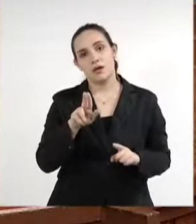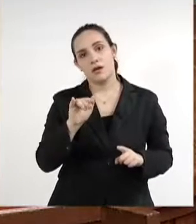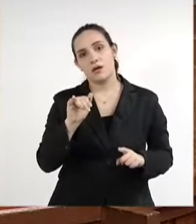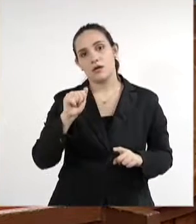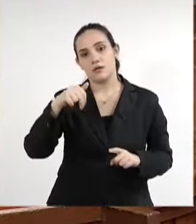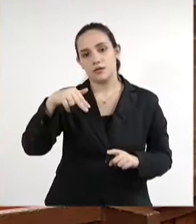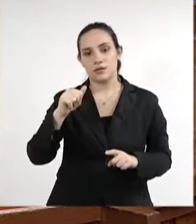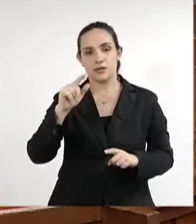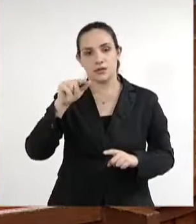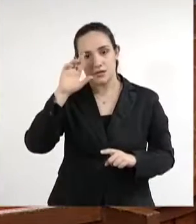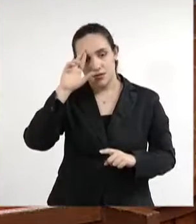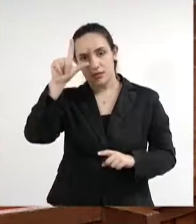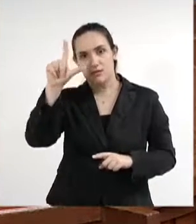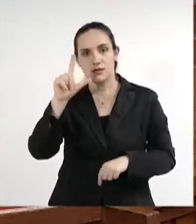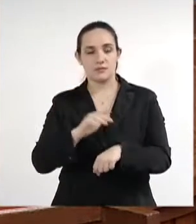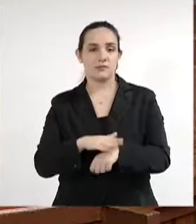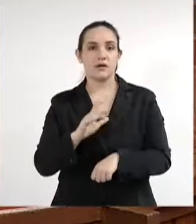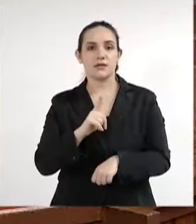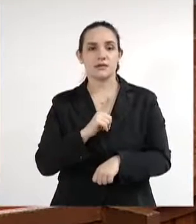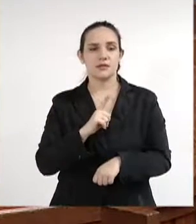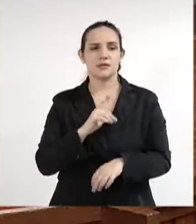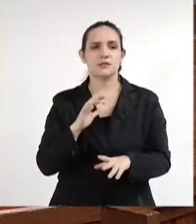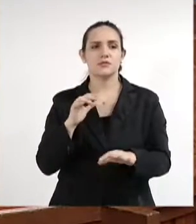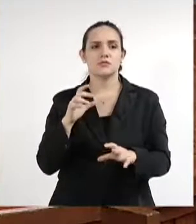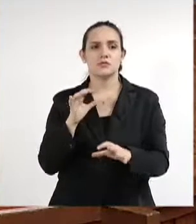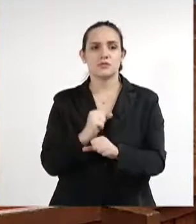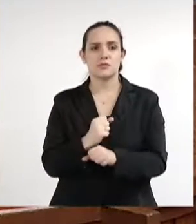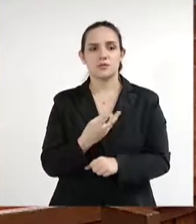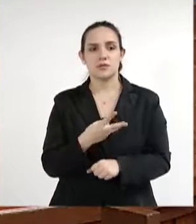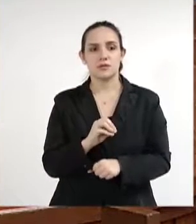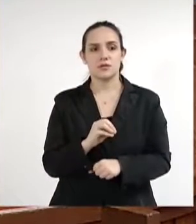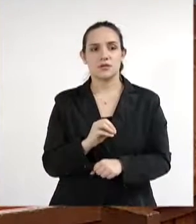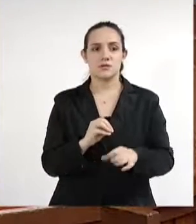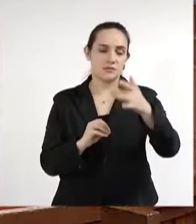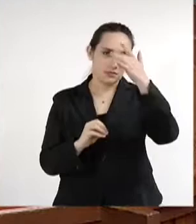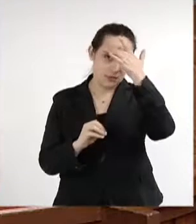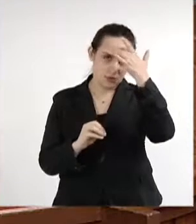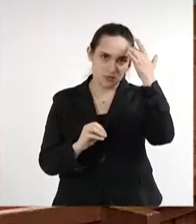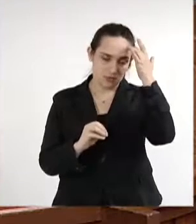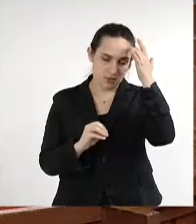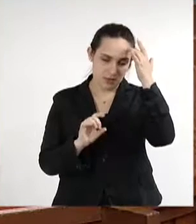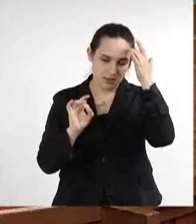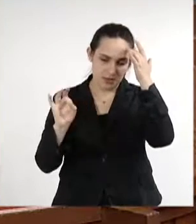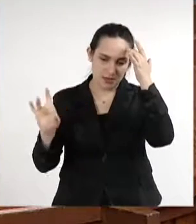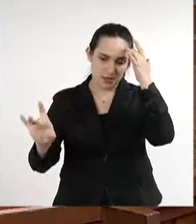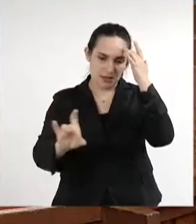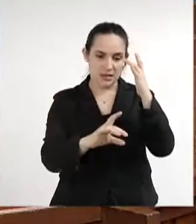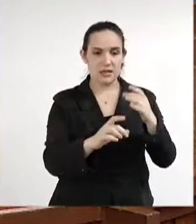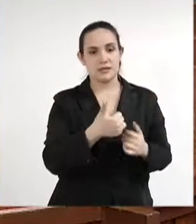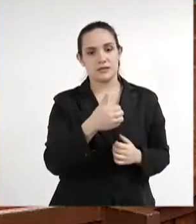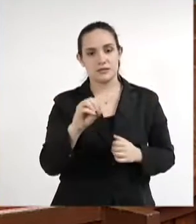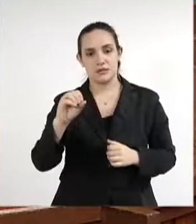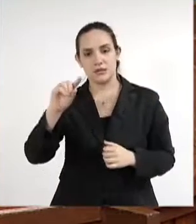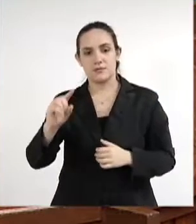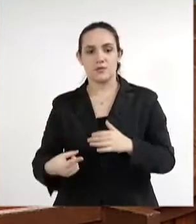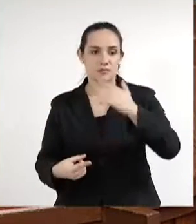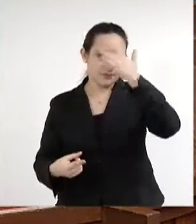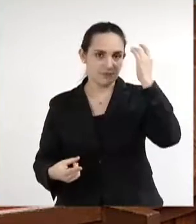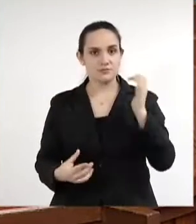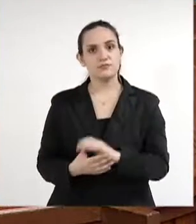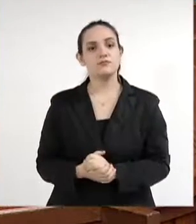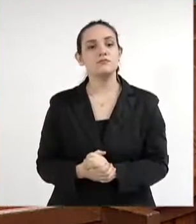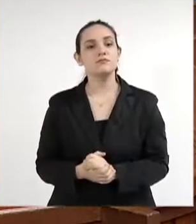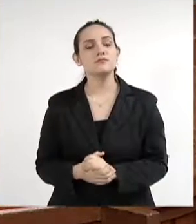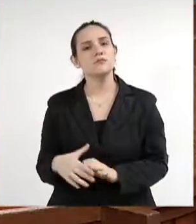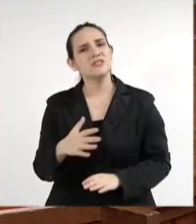lidera o ranking. São mais de 30 pessoas por cada 100 mil habitantes. A maioria dos